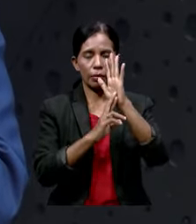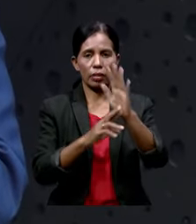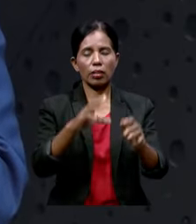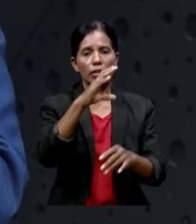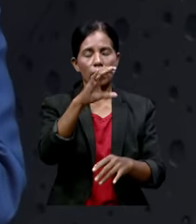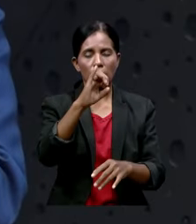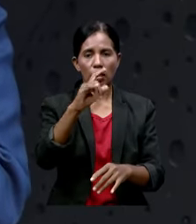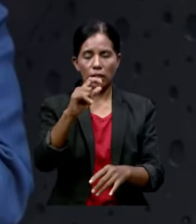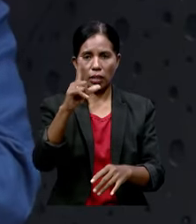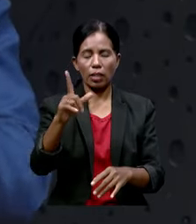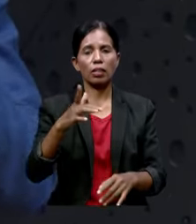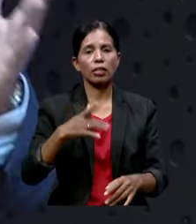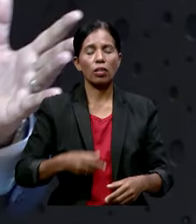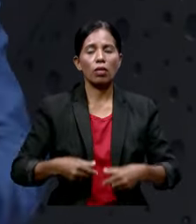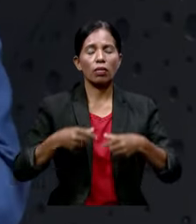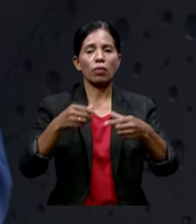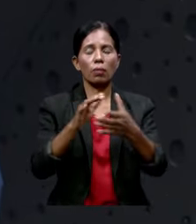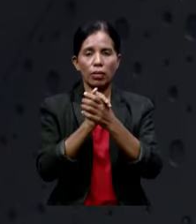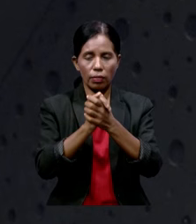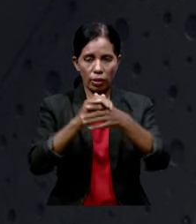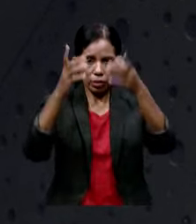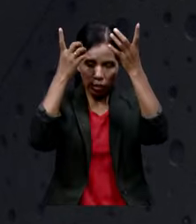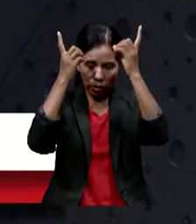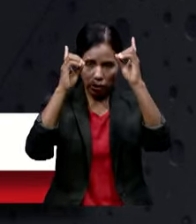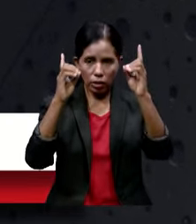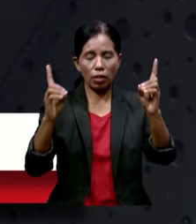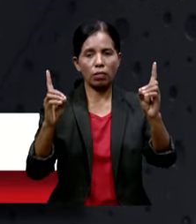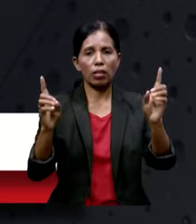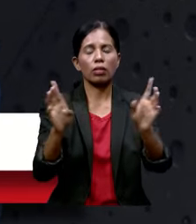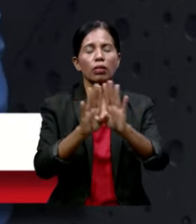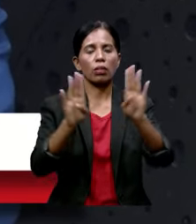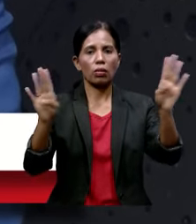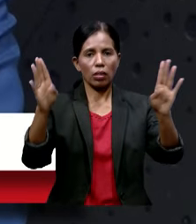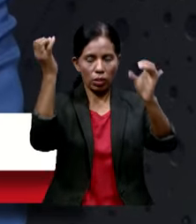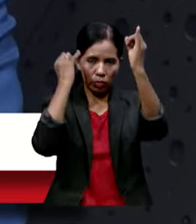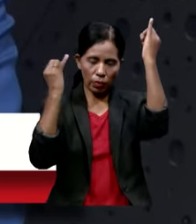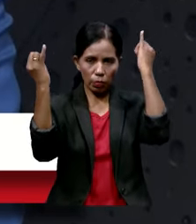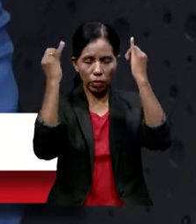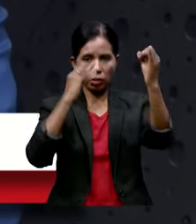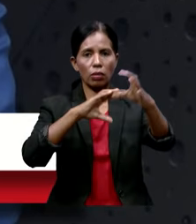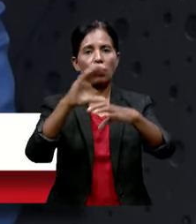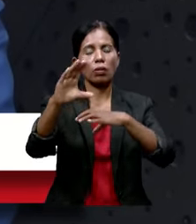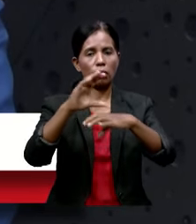Indústria, aprecia a decisão do, né, Portal Informação do Comércio.